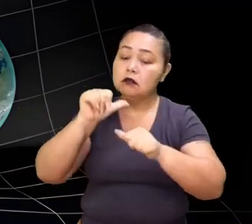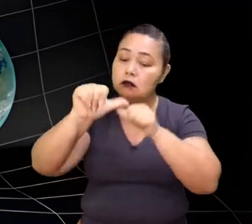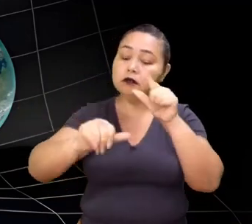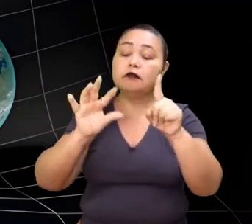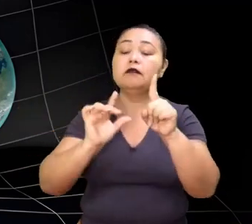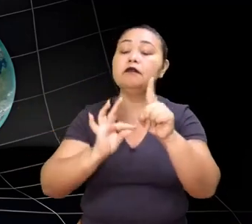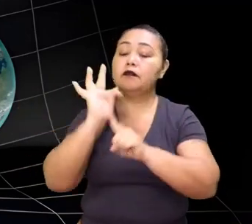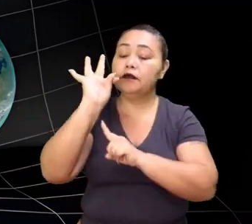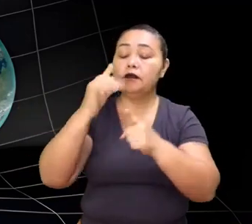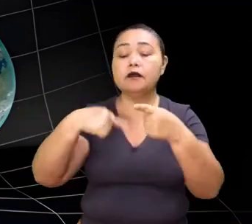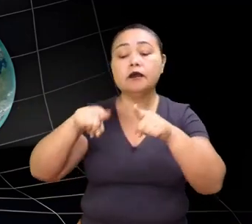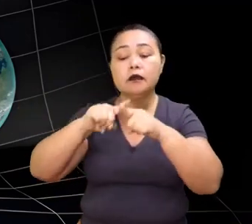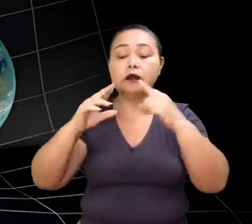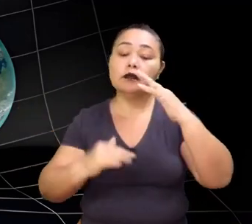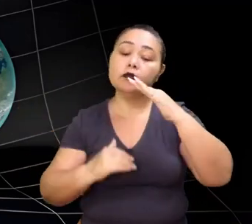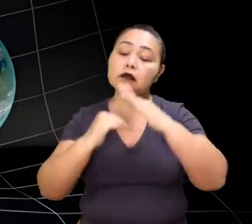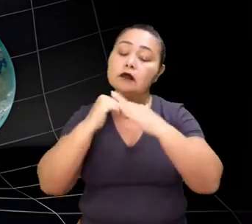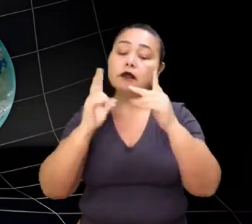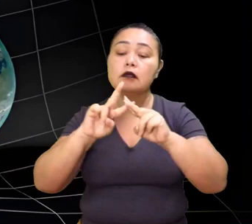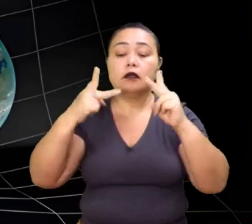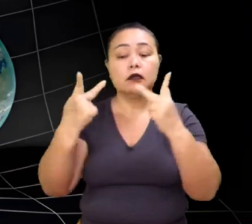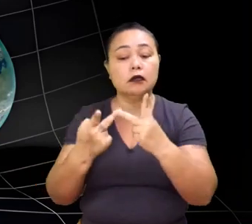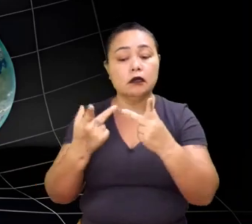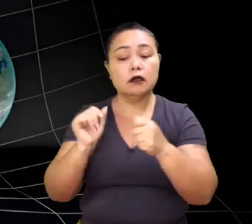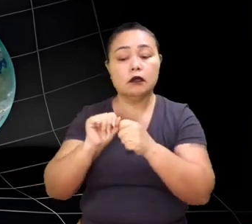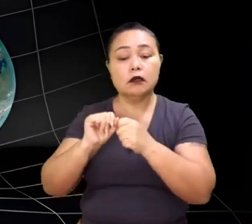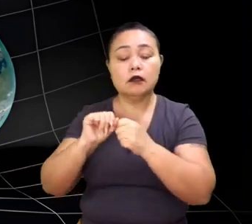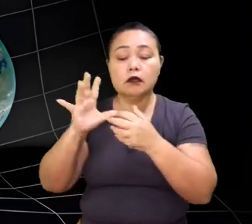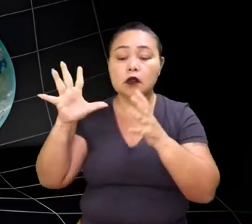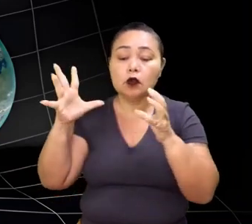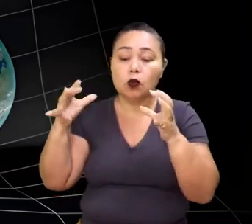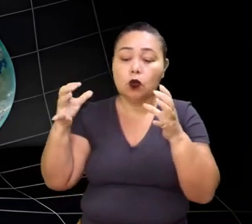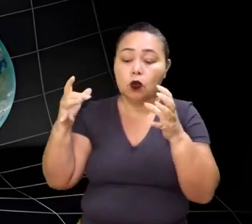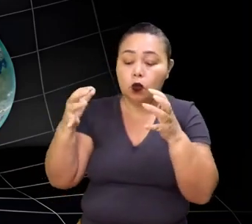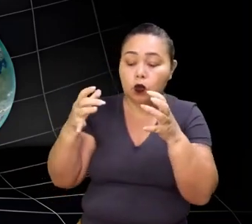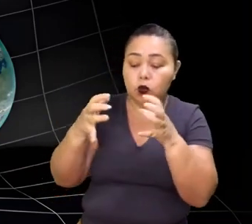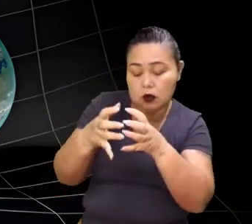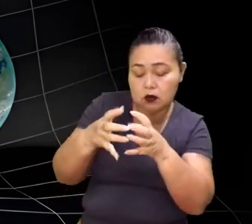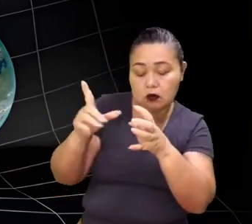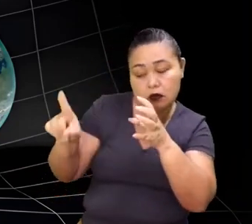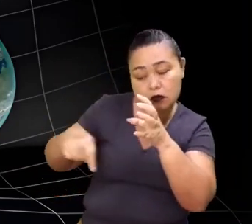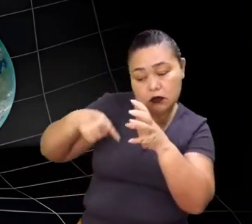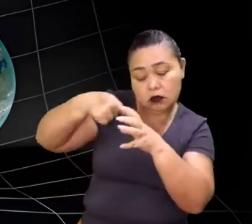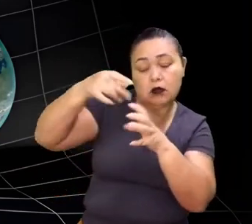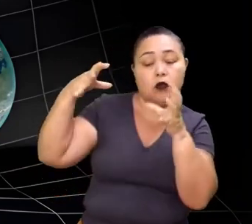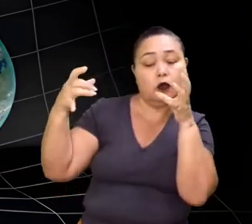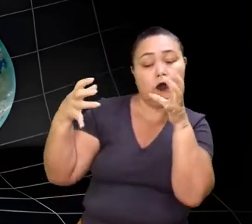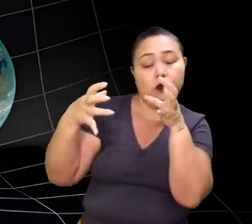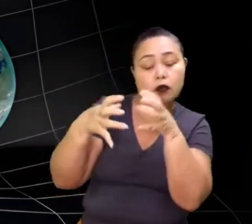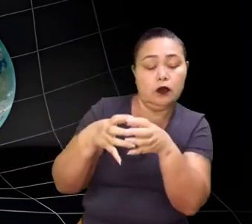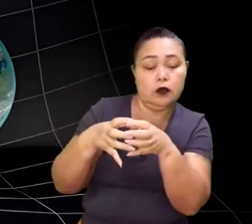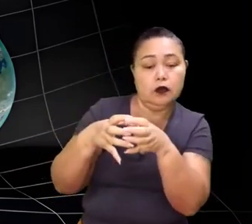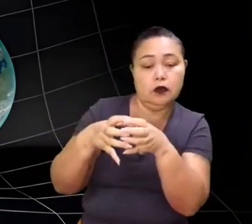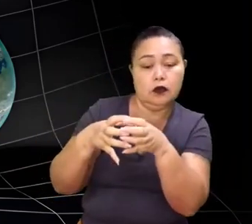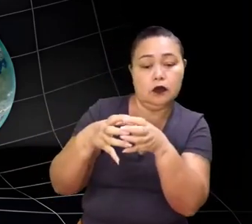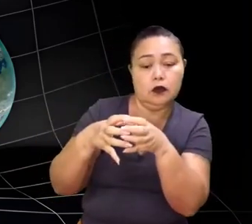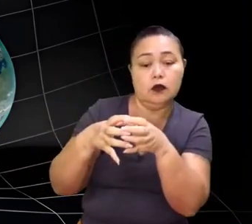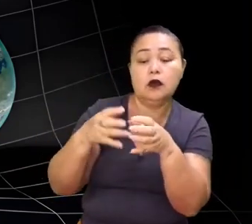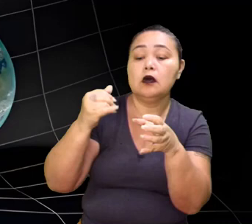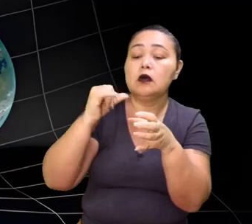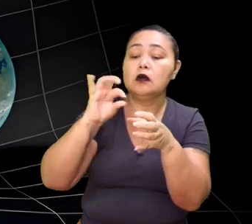volume e pressão depois tem uma contração para voltar o ciclo né fazer um ciclo no caso